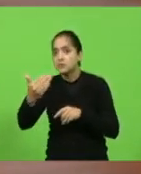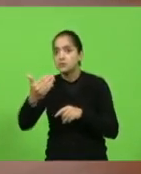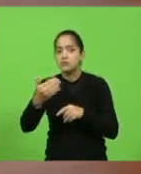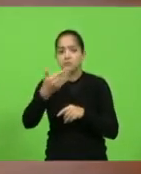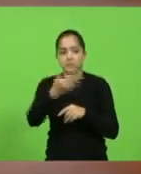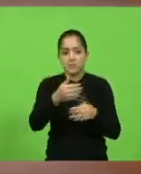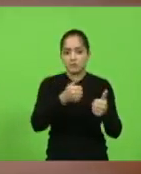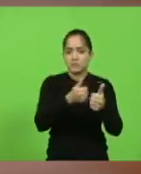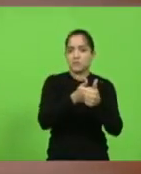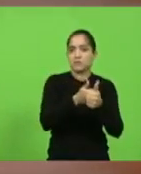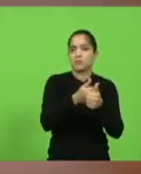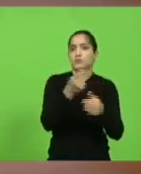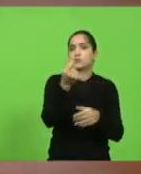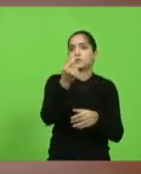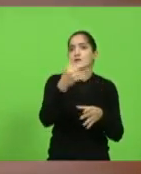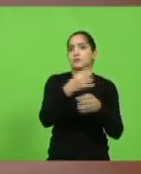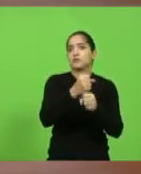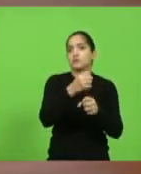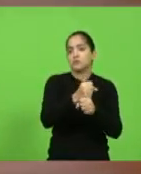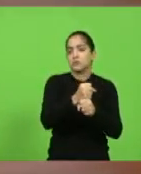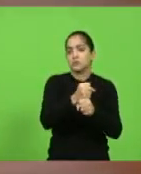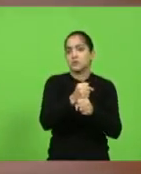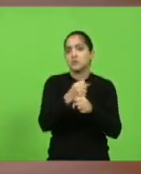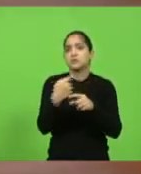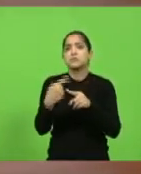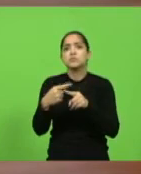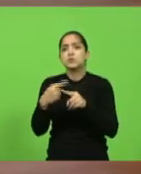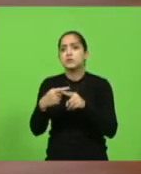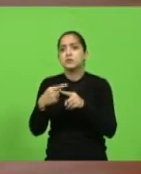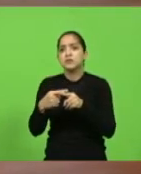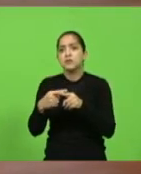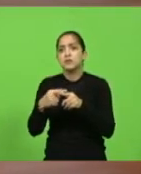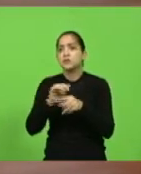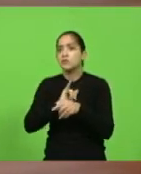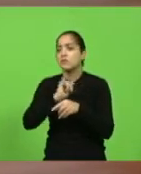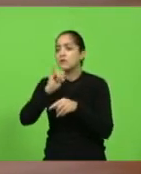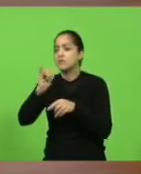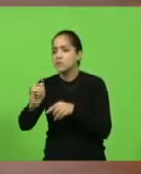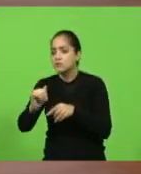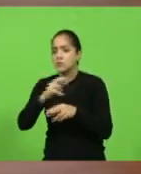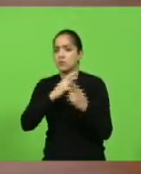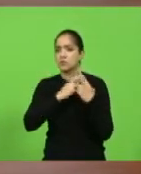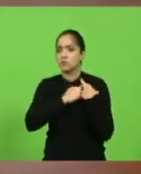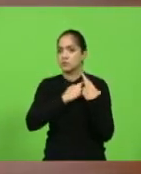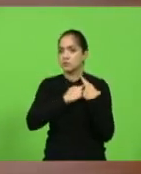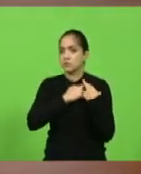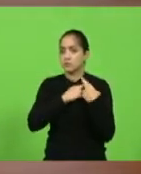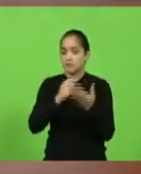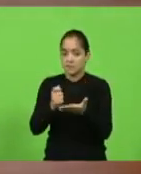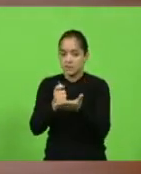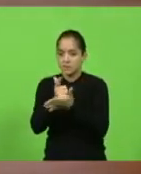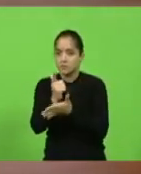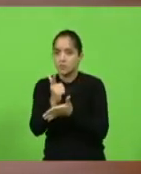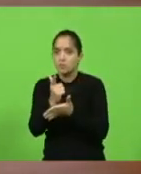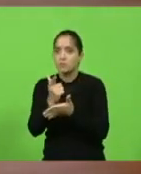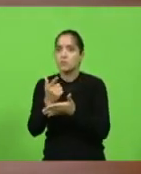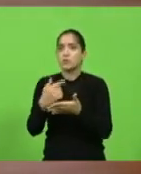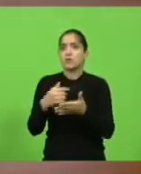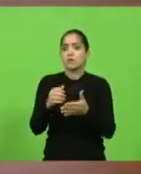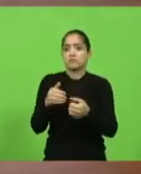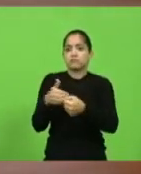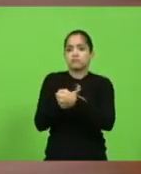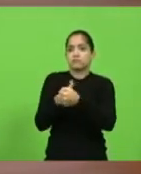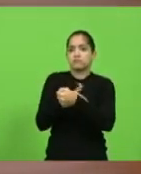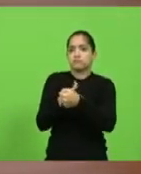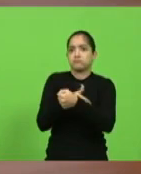Contas? Por que não fez essas recomendações chegarem aos gestores responsáveis pelas compras? Por que guardou a informação para